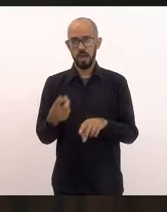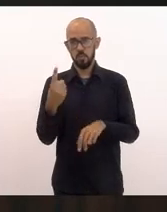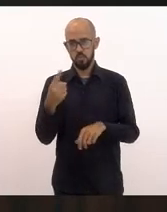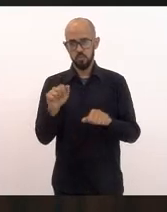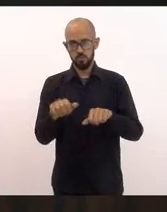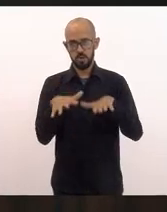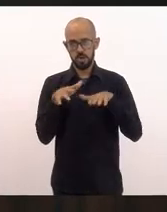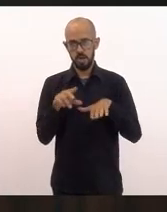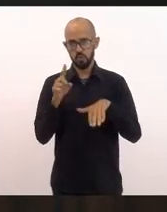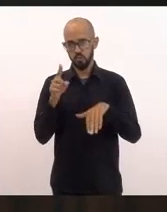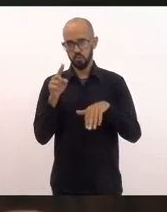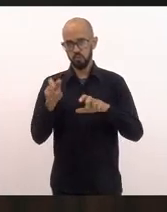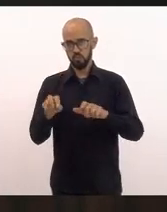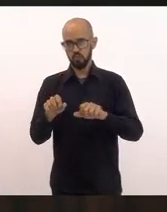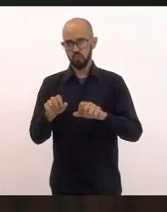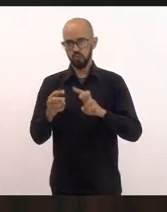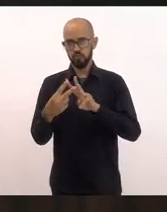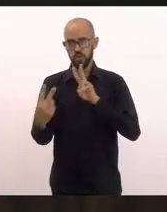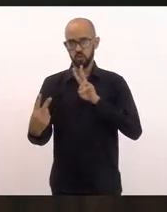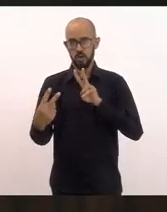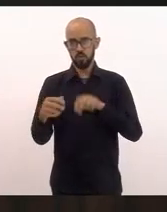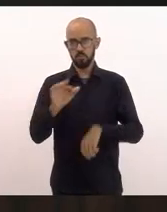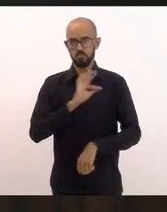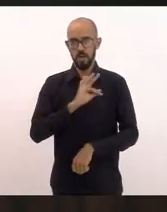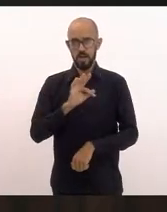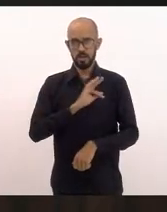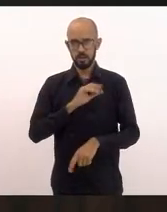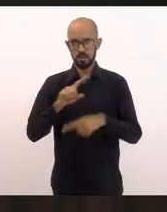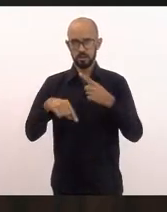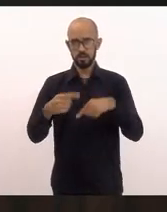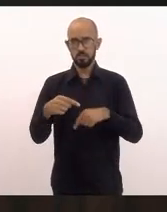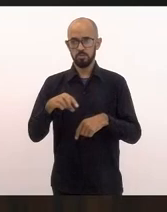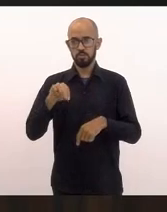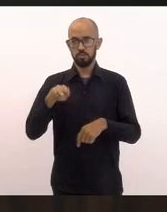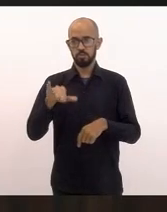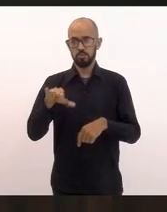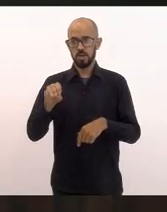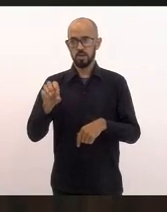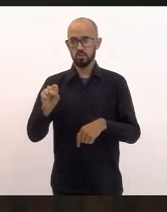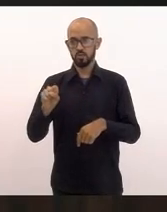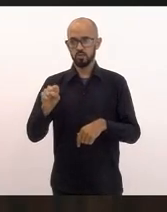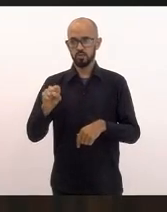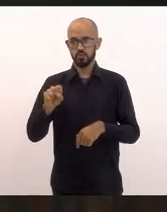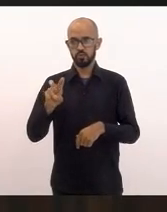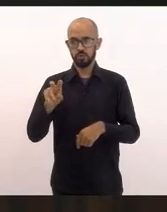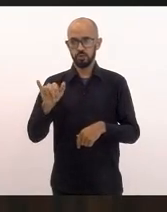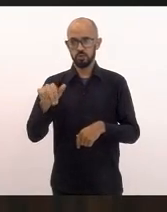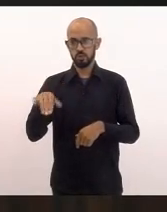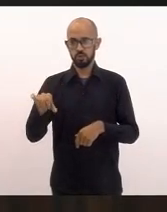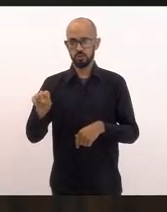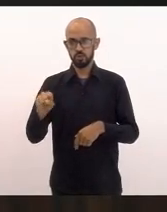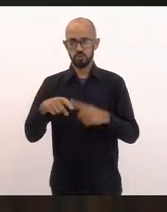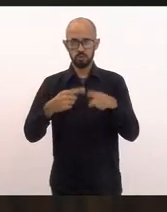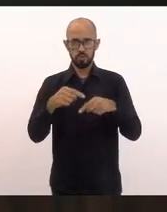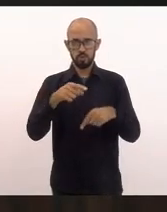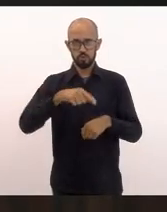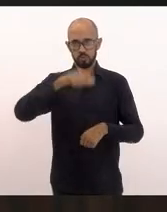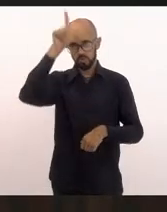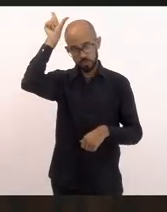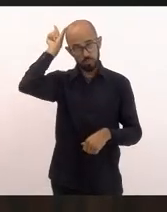do virtual. Então, deputada Marta vai encaminhar, depois deputado Marcos Vinícius, depois deputado Luiz Paulo.